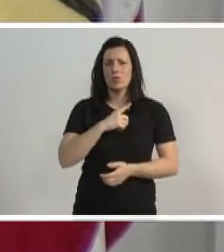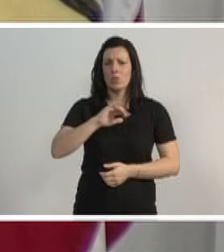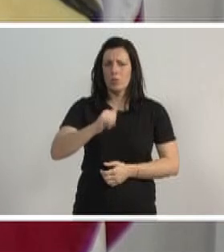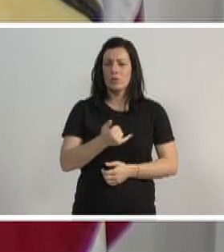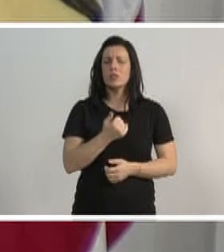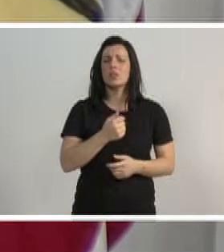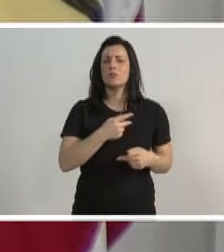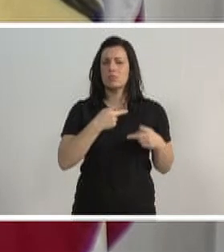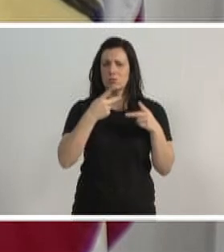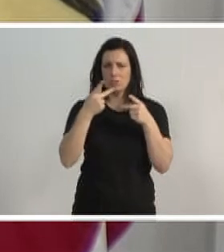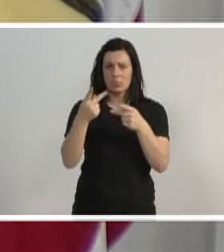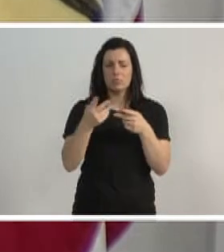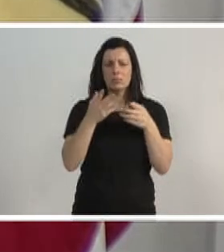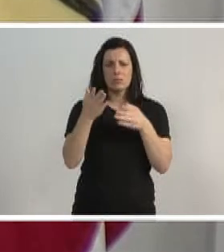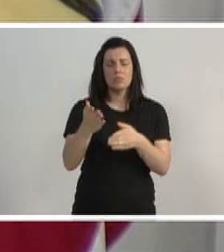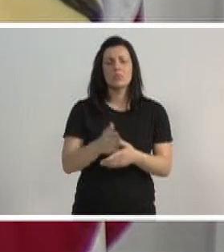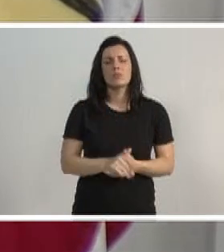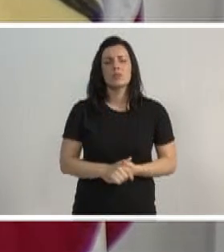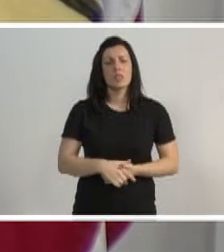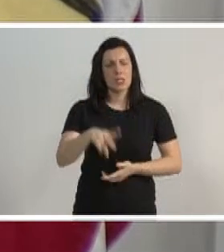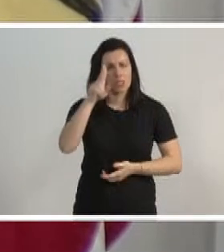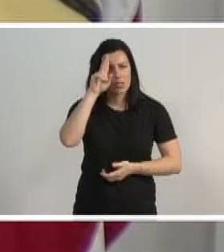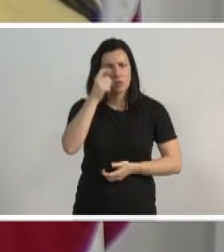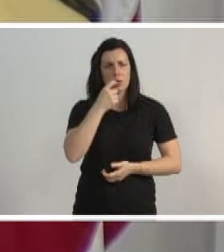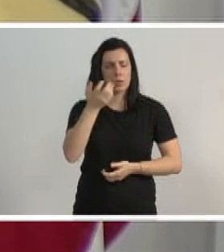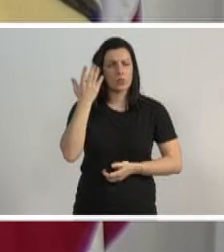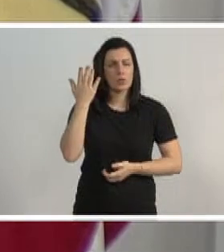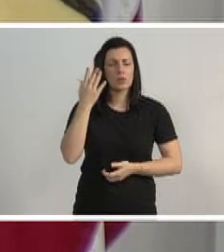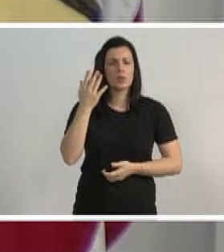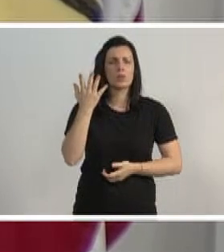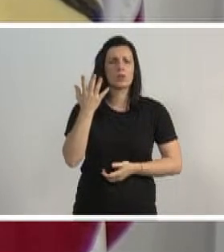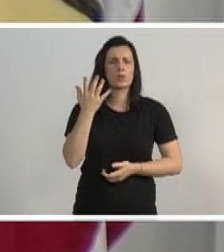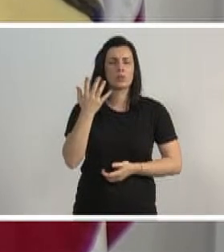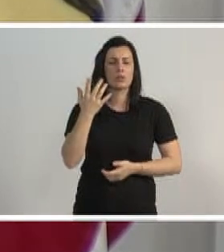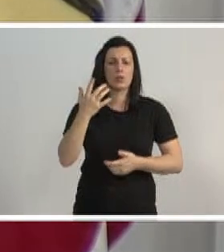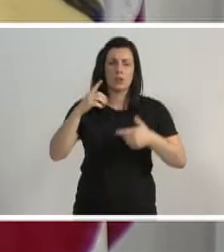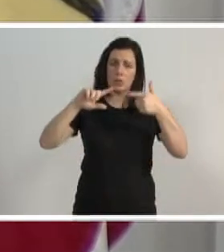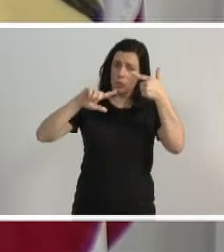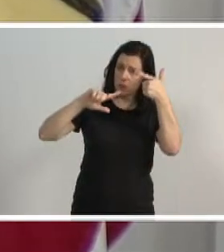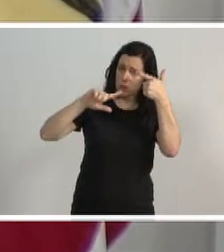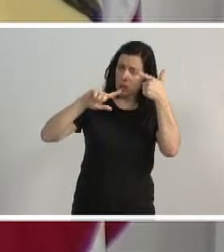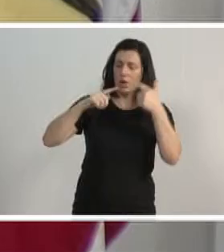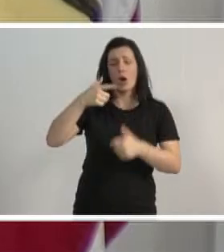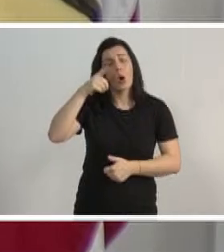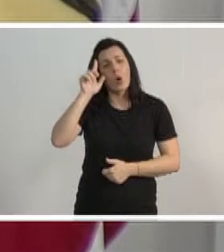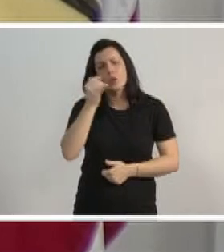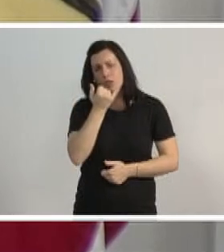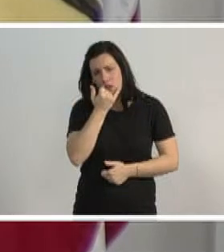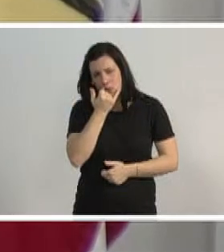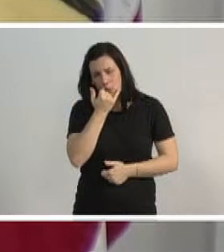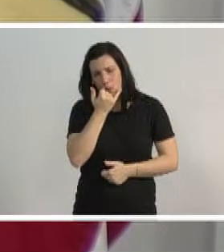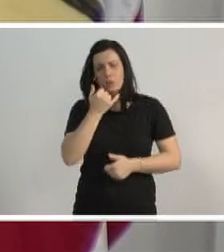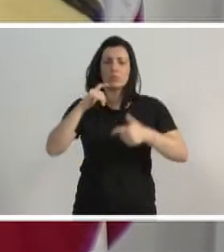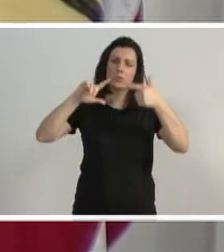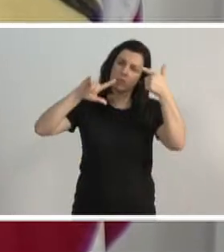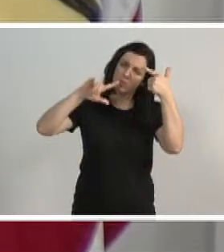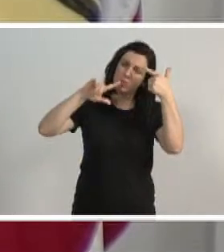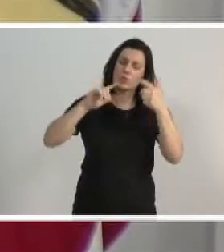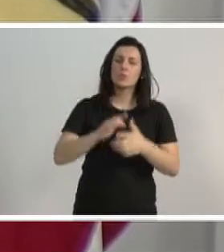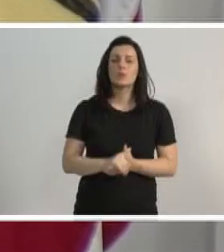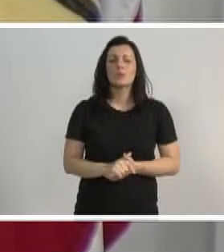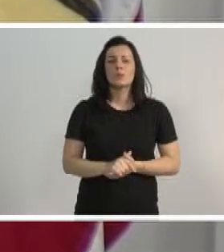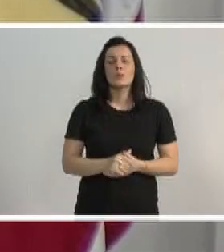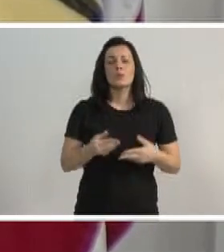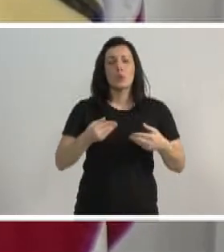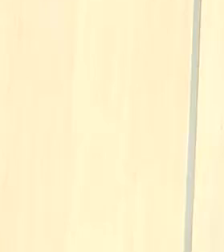Prêmio Gustavo Salinger e agradeceu os votos que ele e o prefeito reeleito Napoleão Bernardes receberam